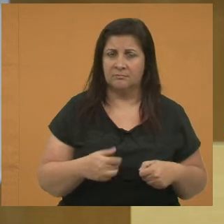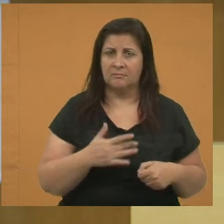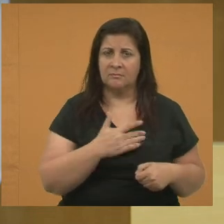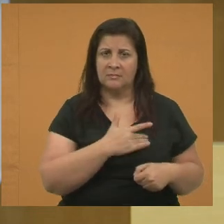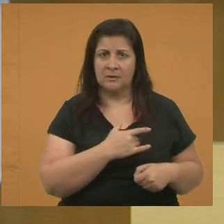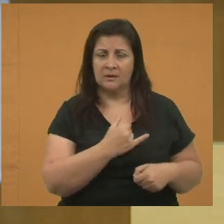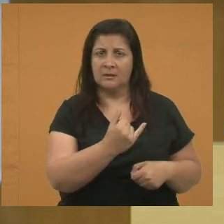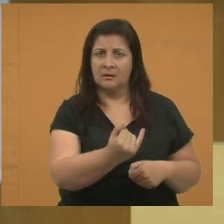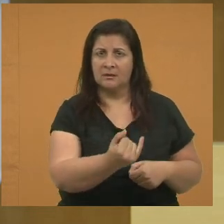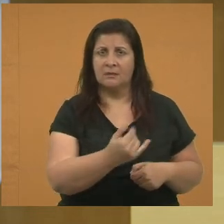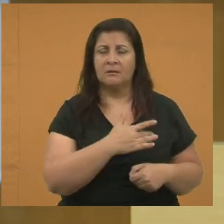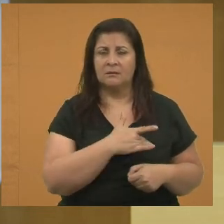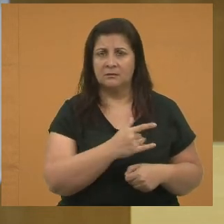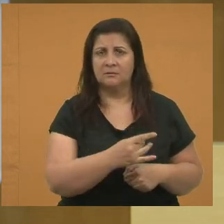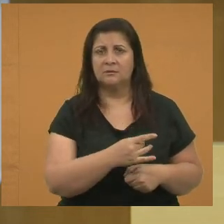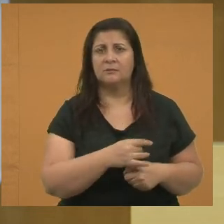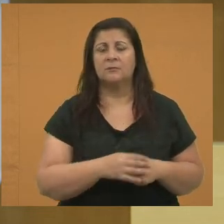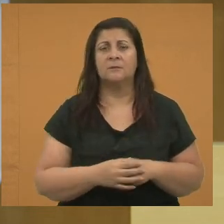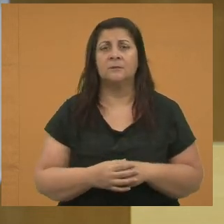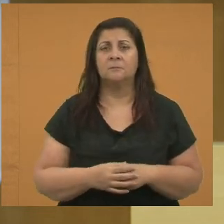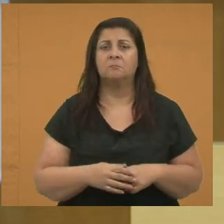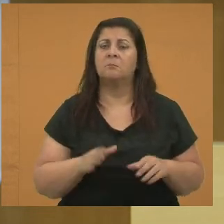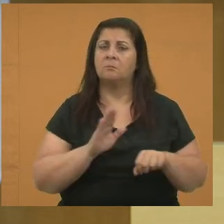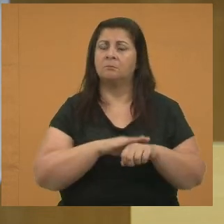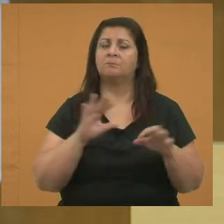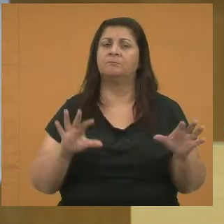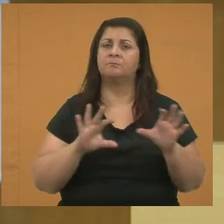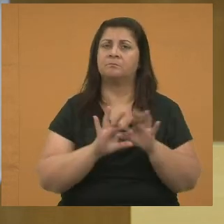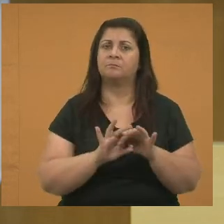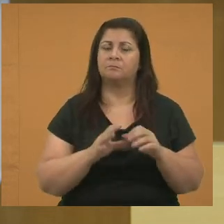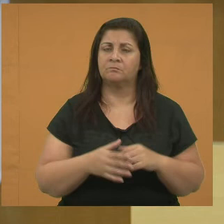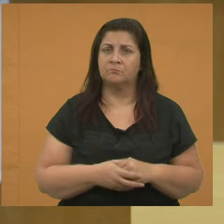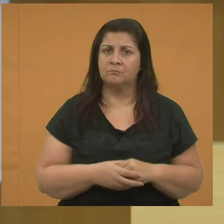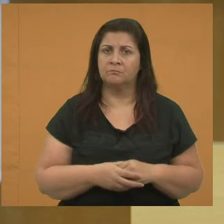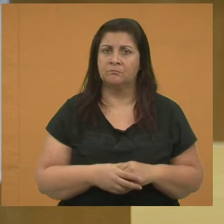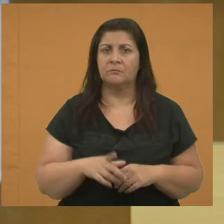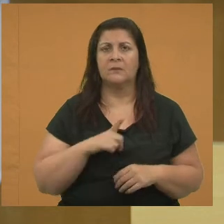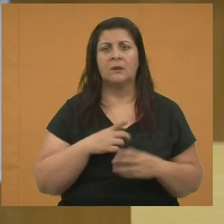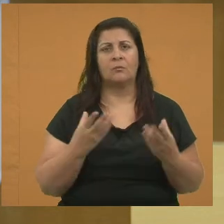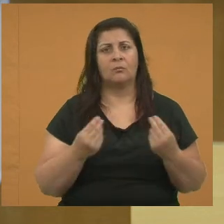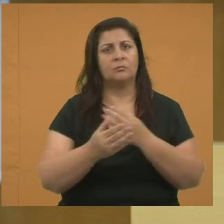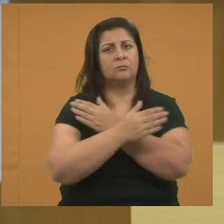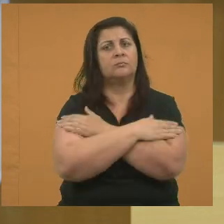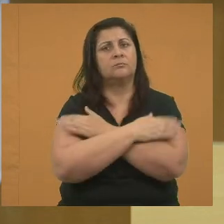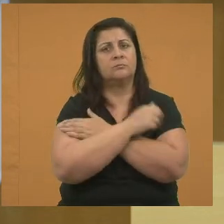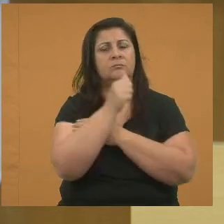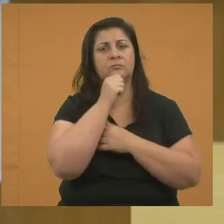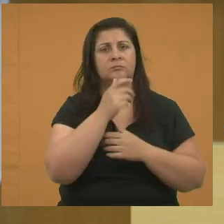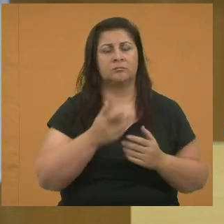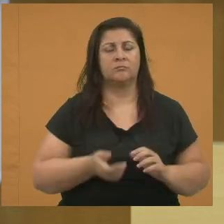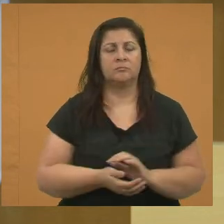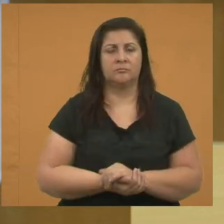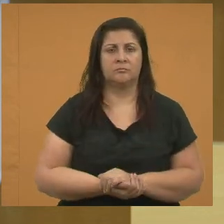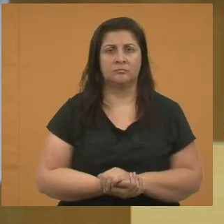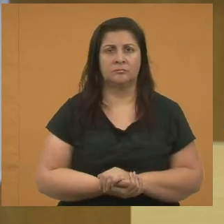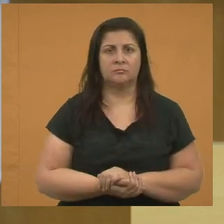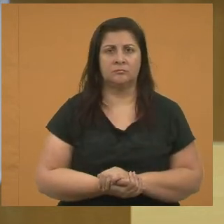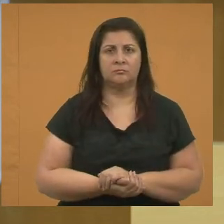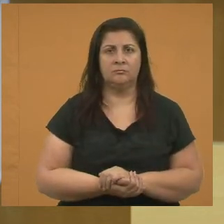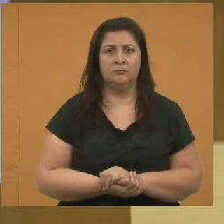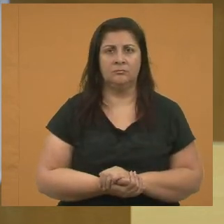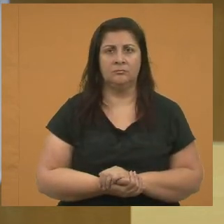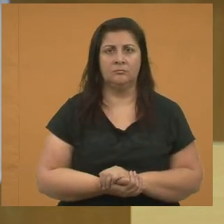solidariedade, de mais união, a gente sabe que tem muitos desempregados na nossa cidade, mas a gente sabe que a